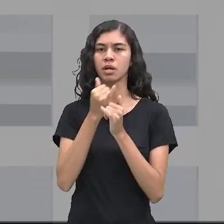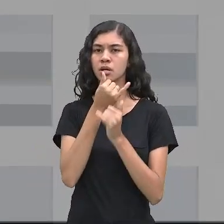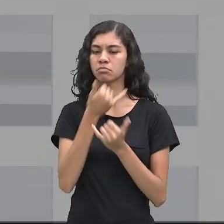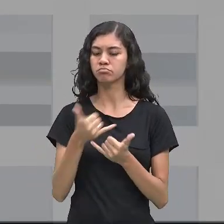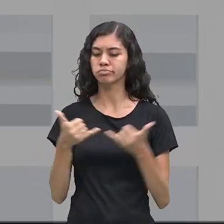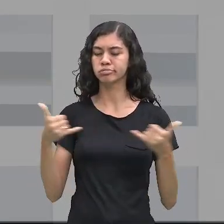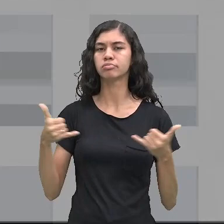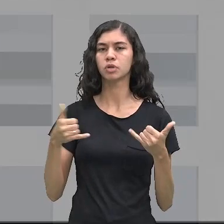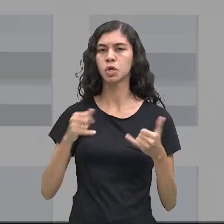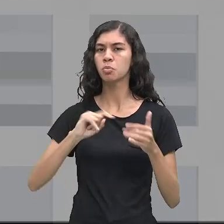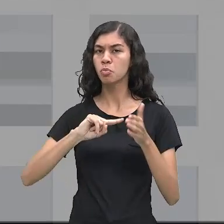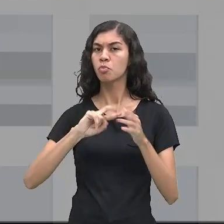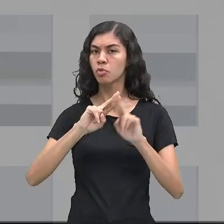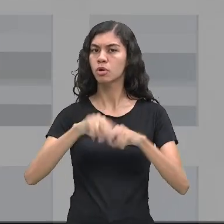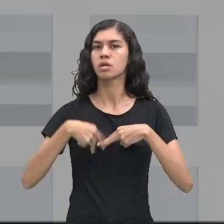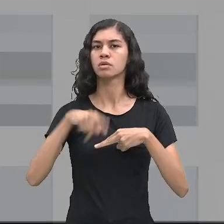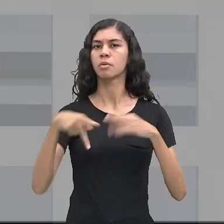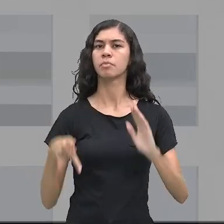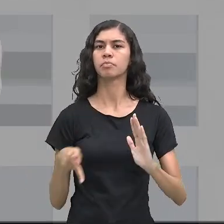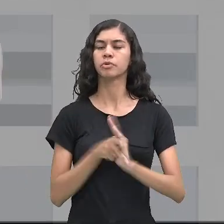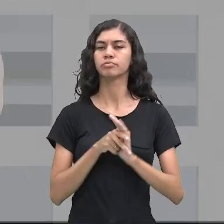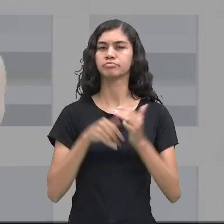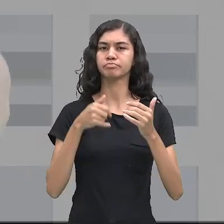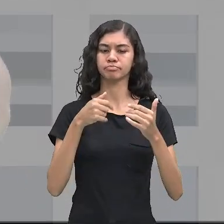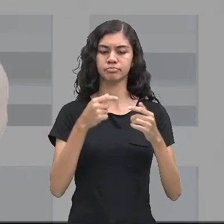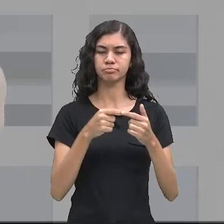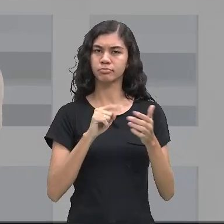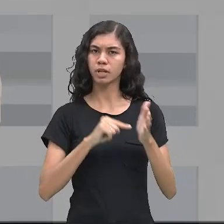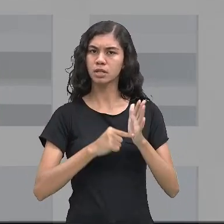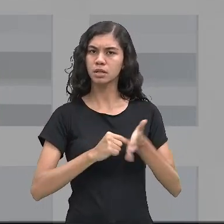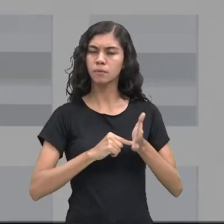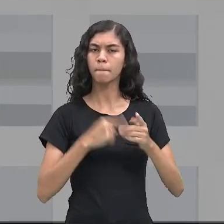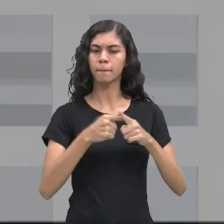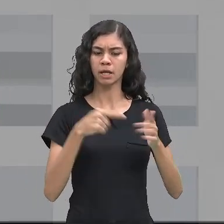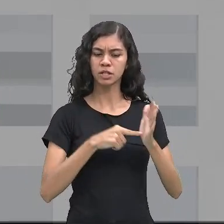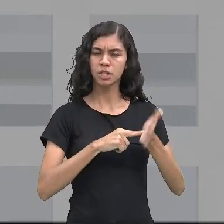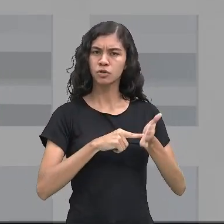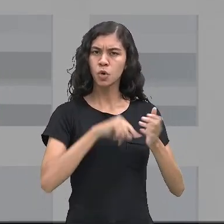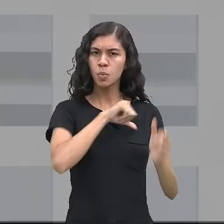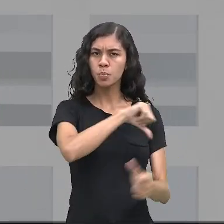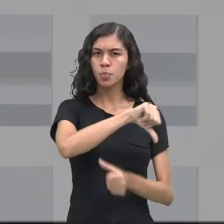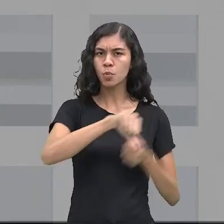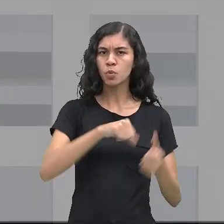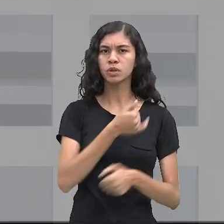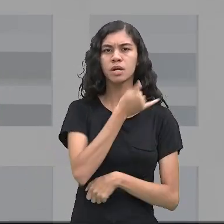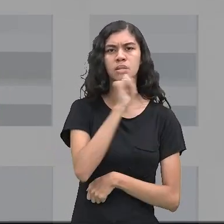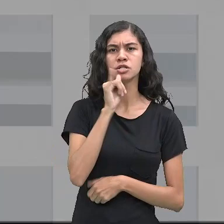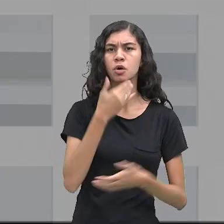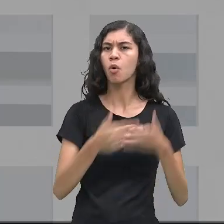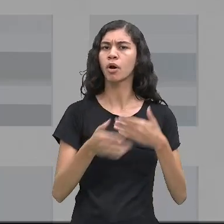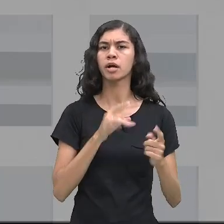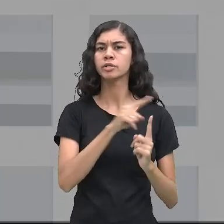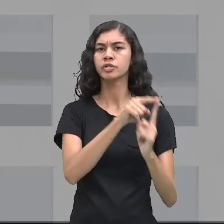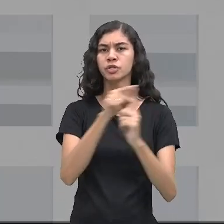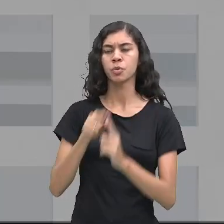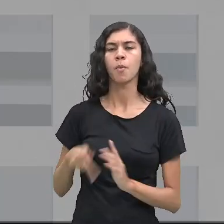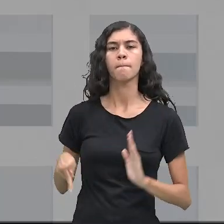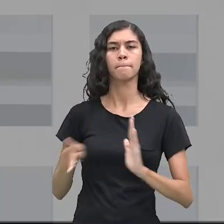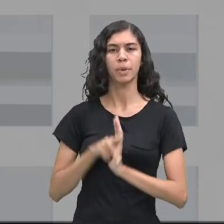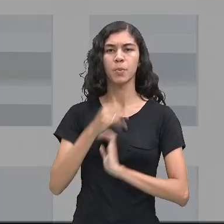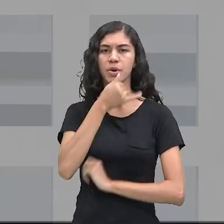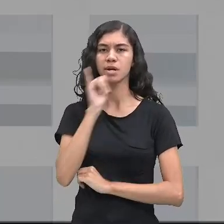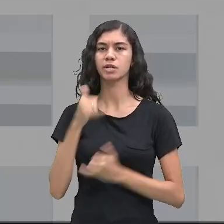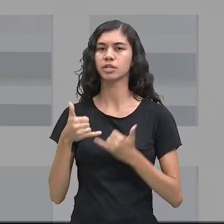um gerador. Porque o gerador, ele transforma qualquer forma de energia em energia elétrica. Mas